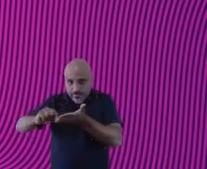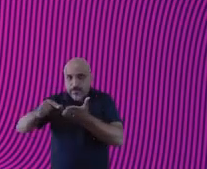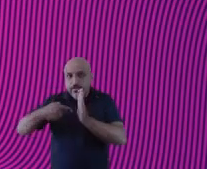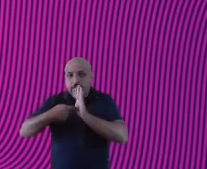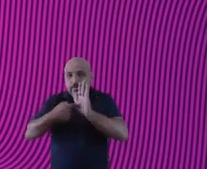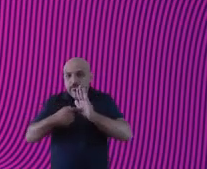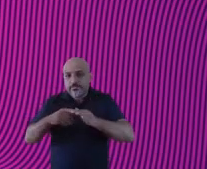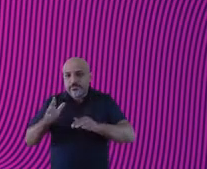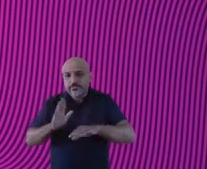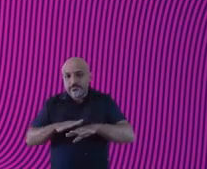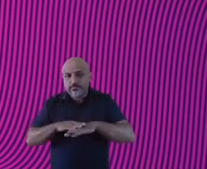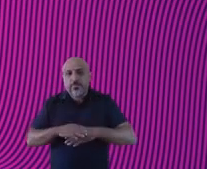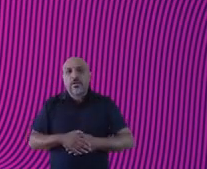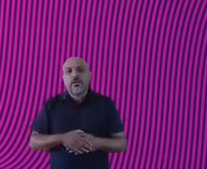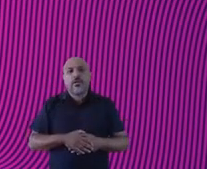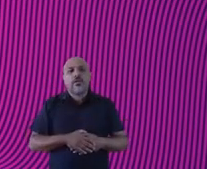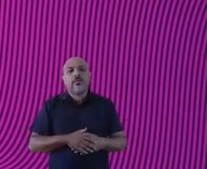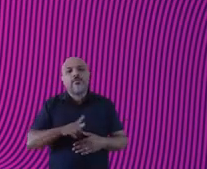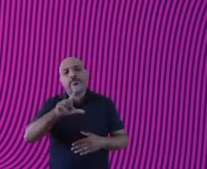lombar em rim,